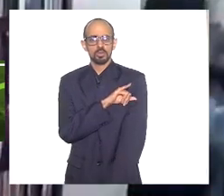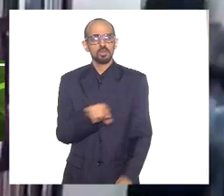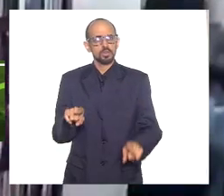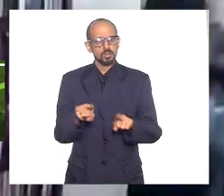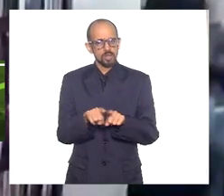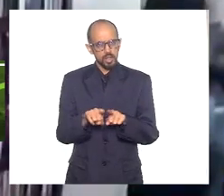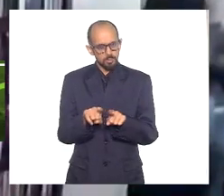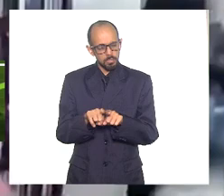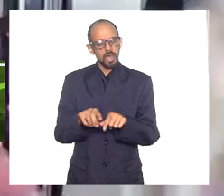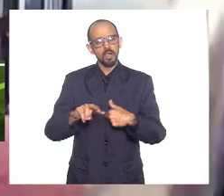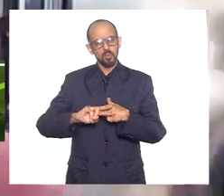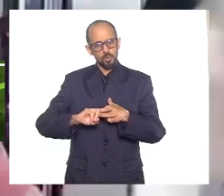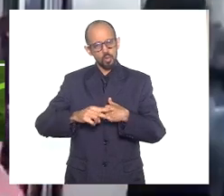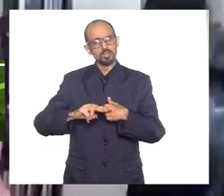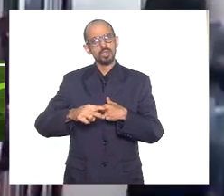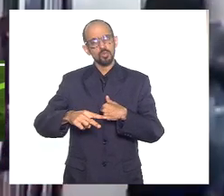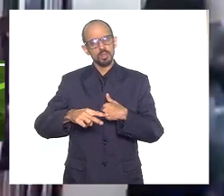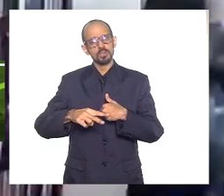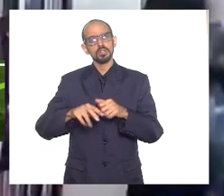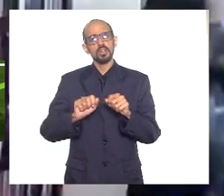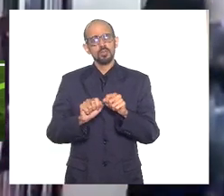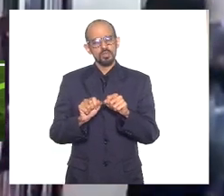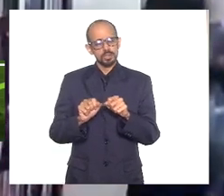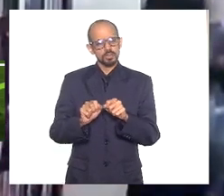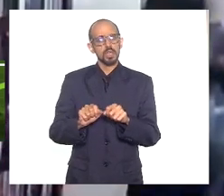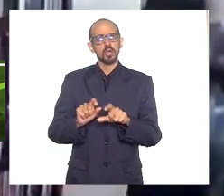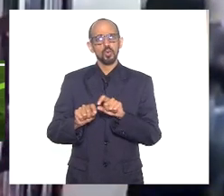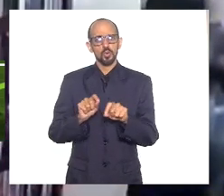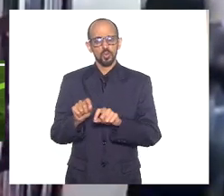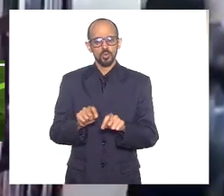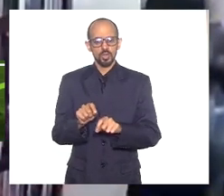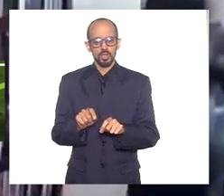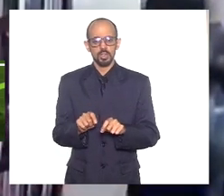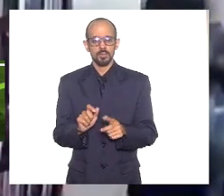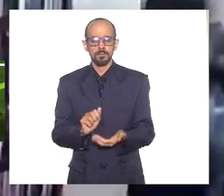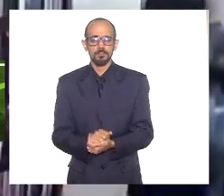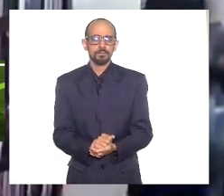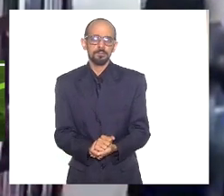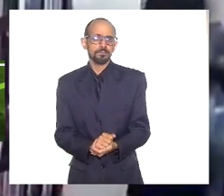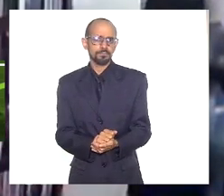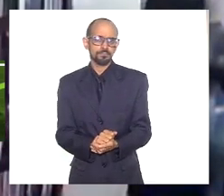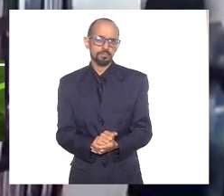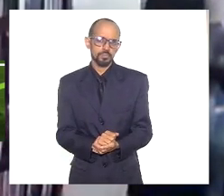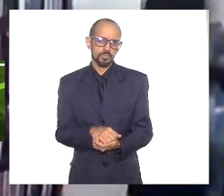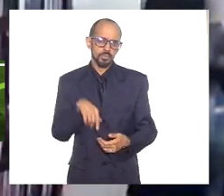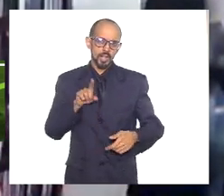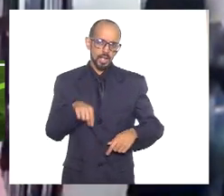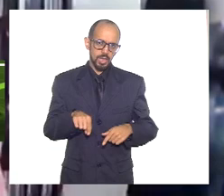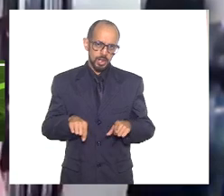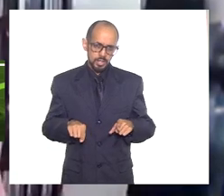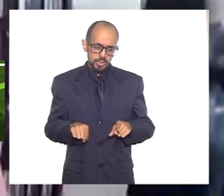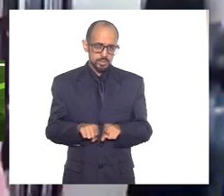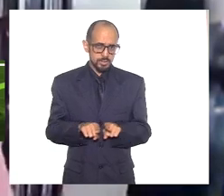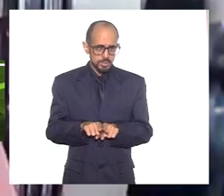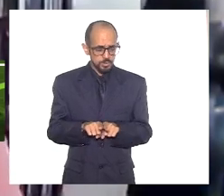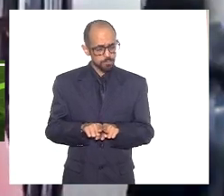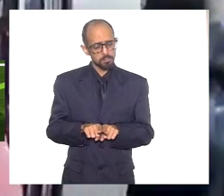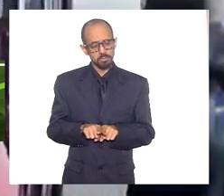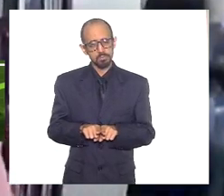como consequência, automaticamente também é o significado